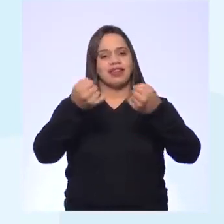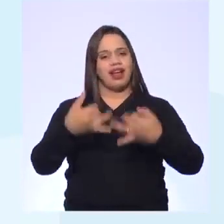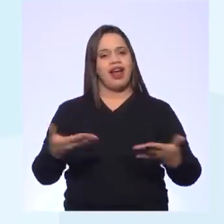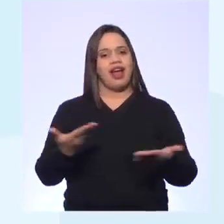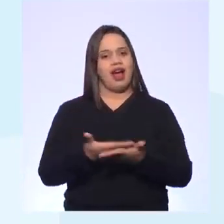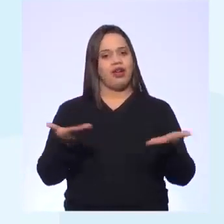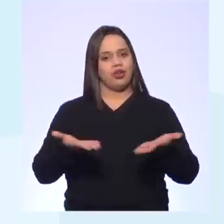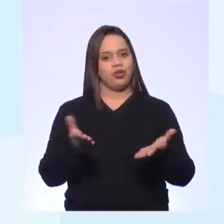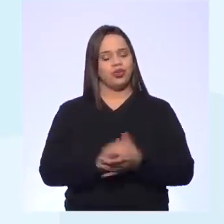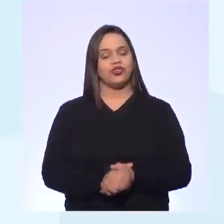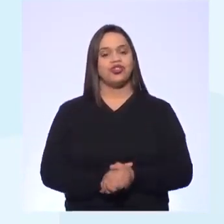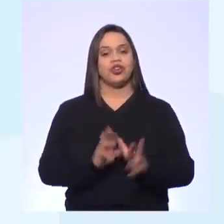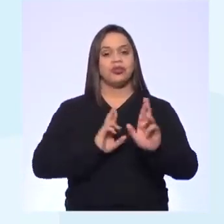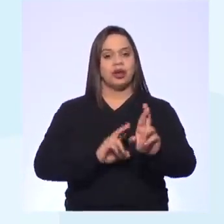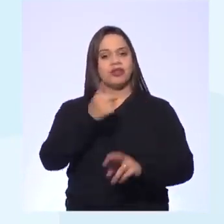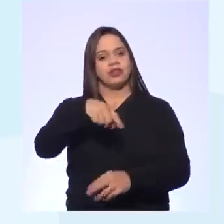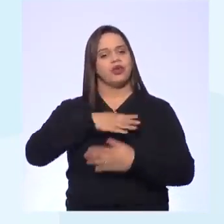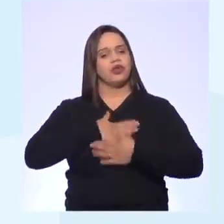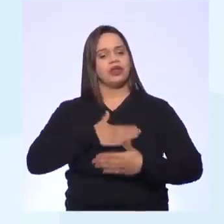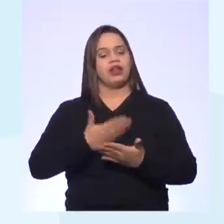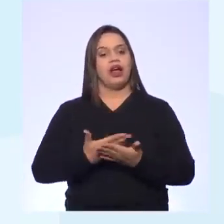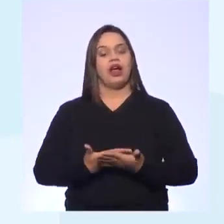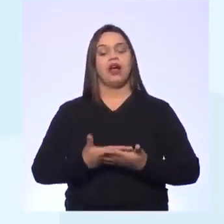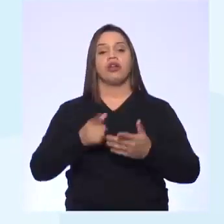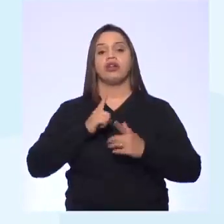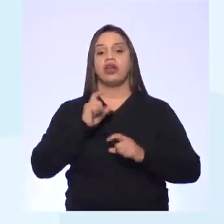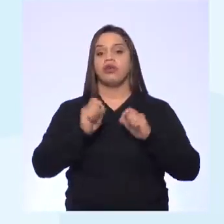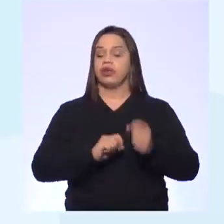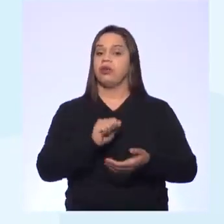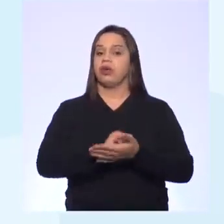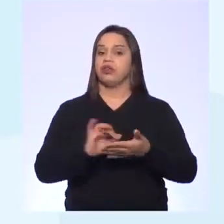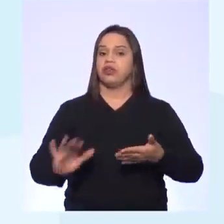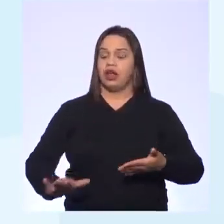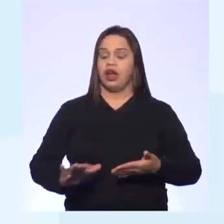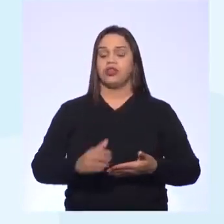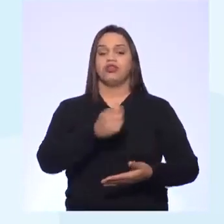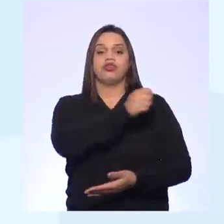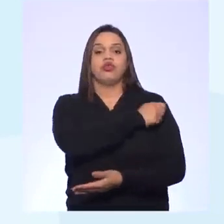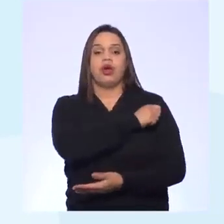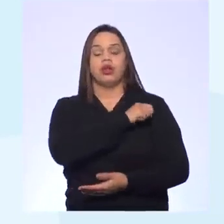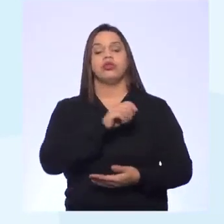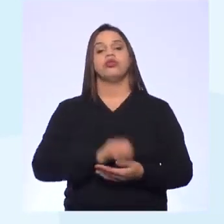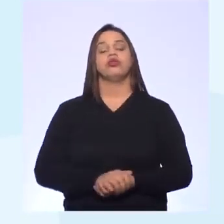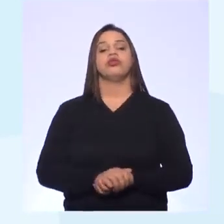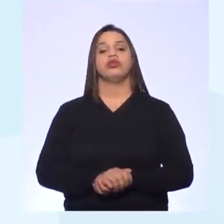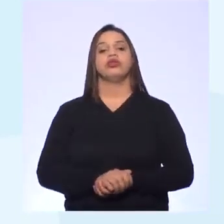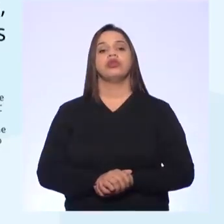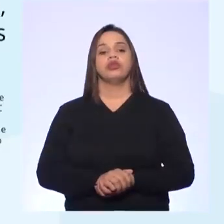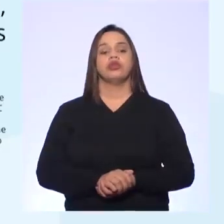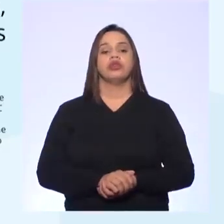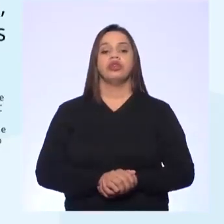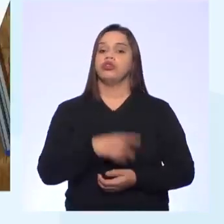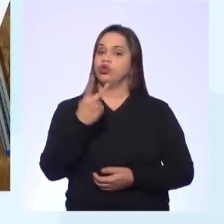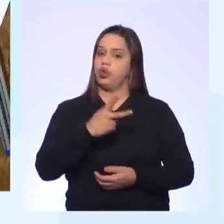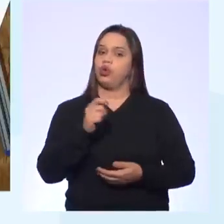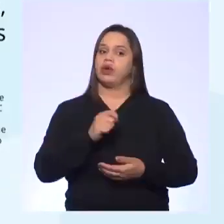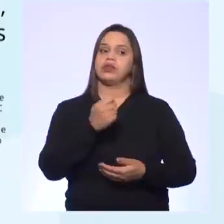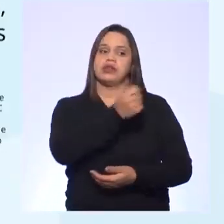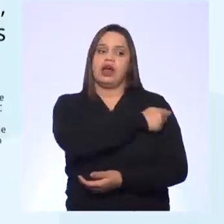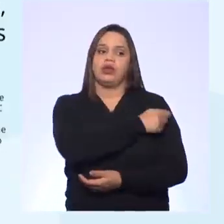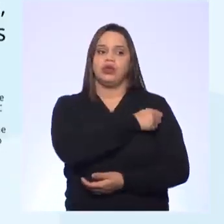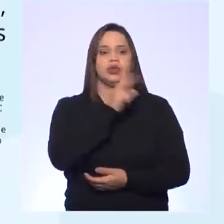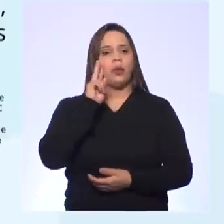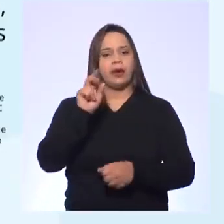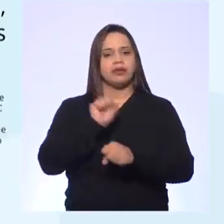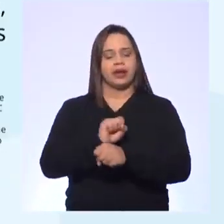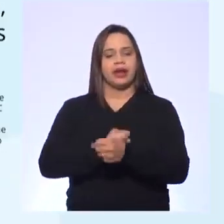gostado. Eu vou deixar para vocês aqui no final da aula uma atividade de um aluno, aliás, de 2 alunos. Opa,